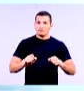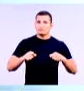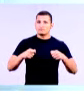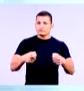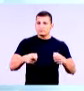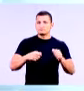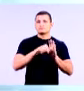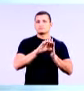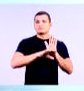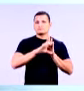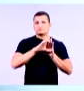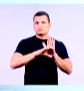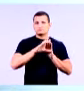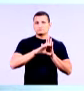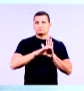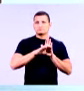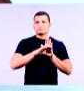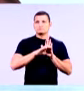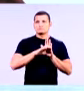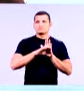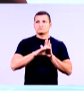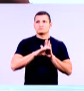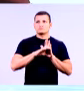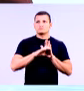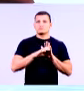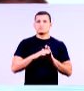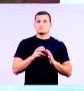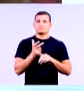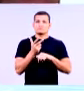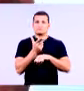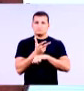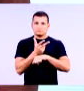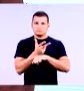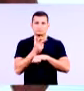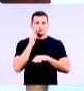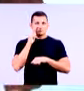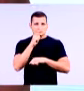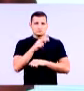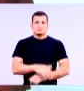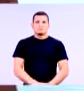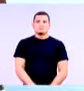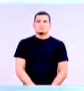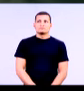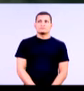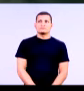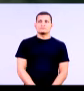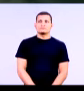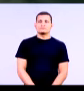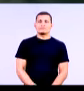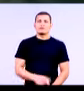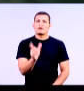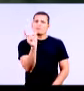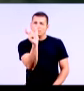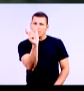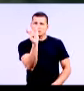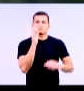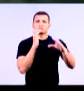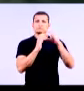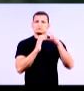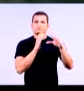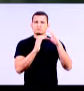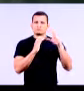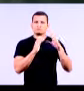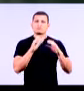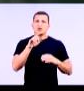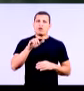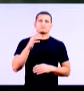esse conceito através de um videoclipe. Vamos lá. A palavra comunicação deriva do